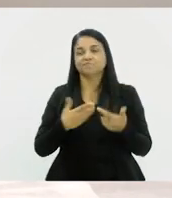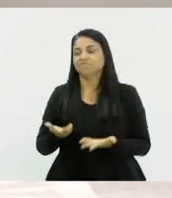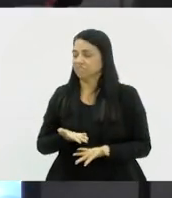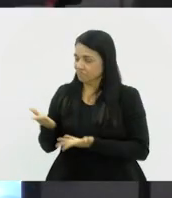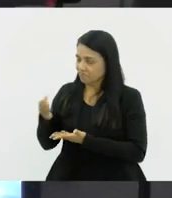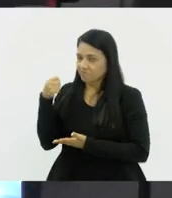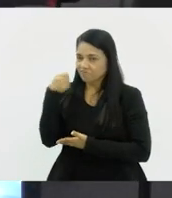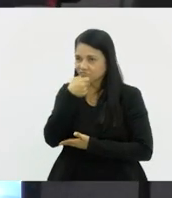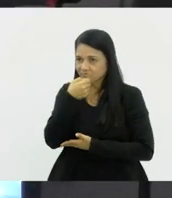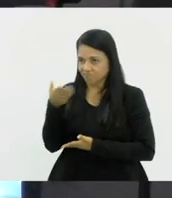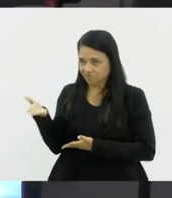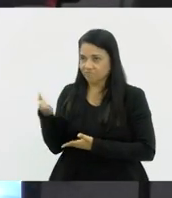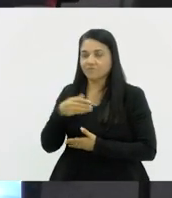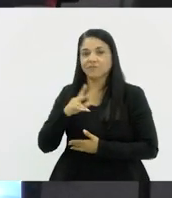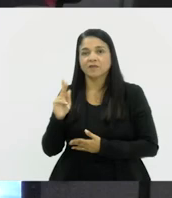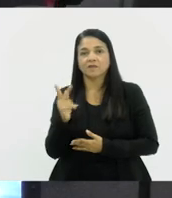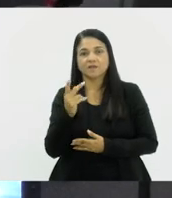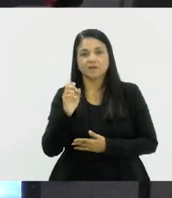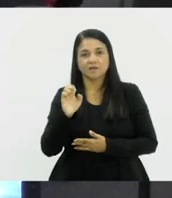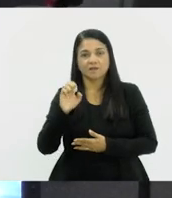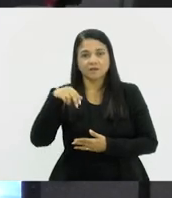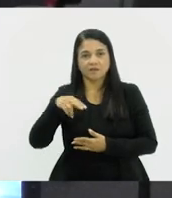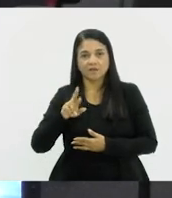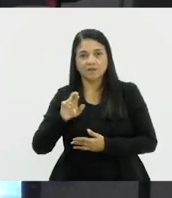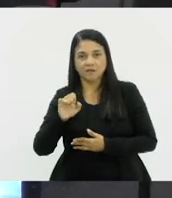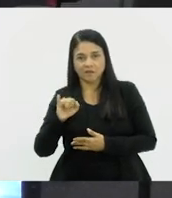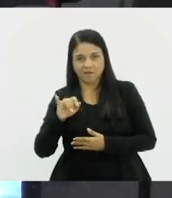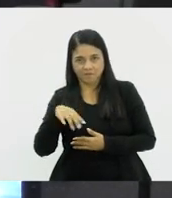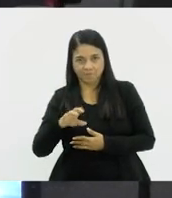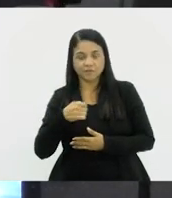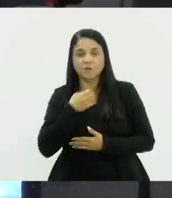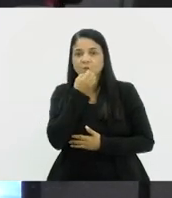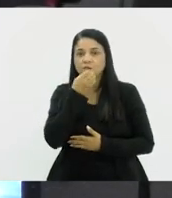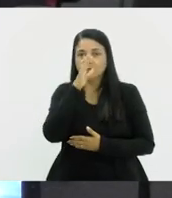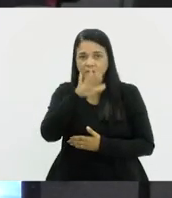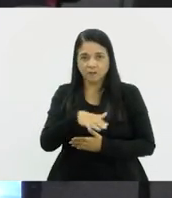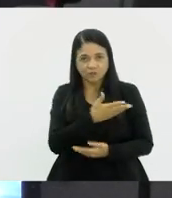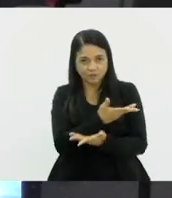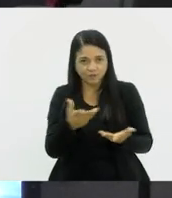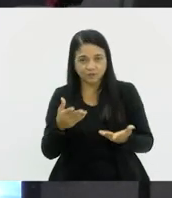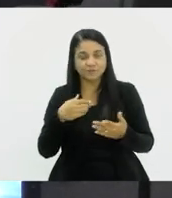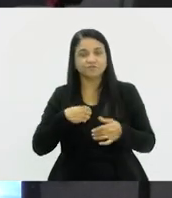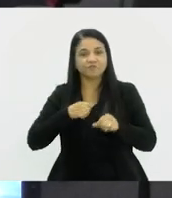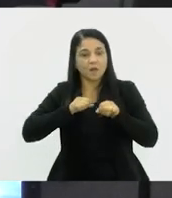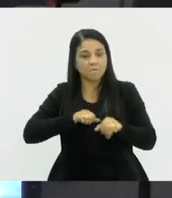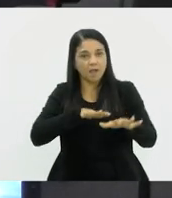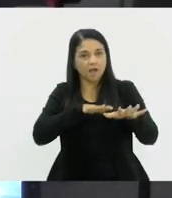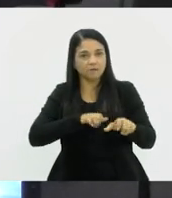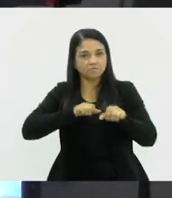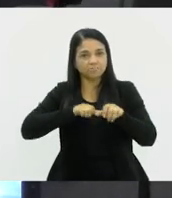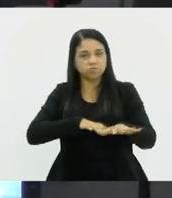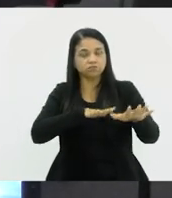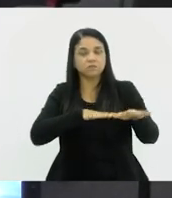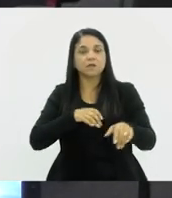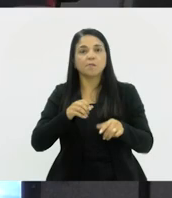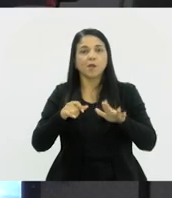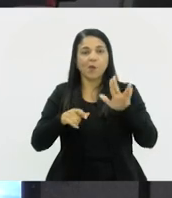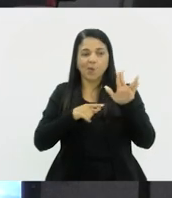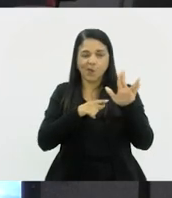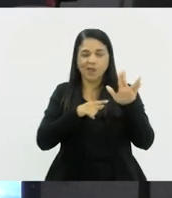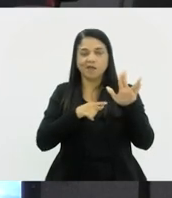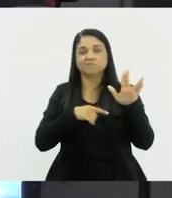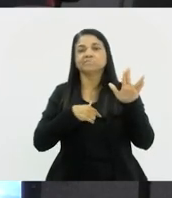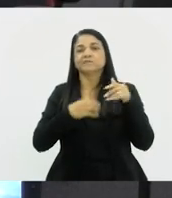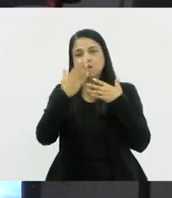sua eh Boa tarde a todos eh a marcha da maconha do Rio de Janeiro agradece a